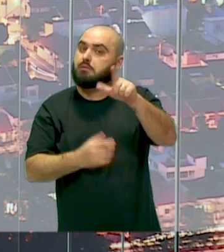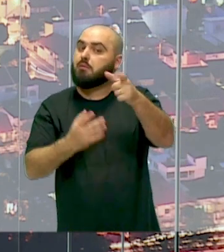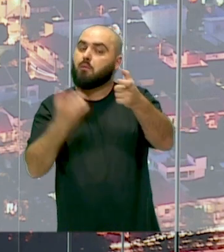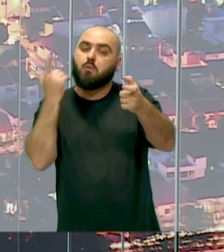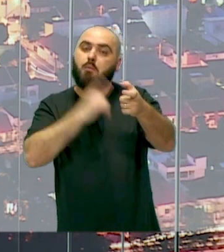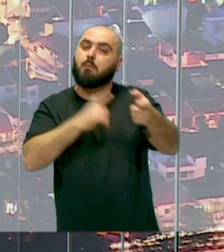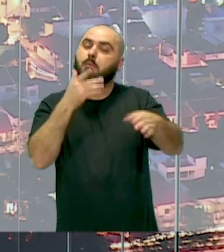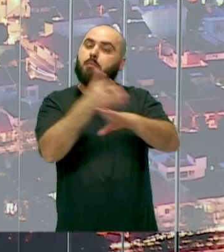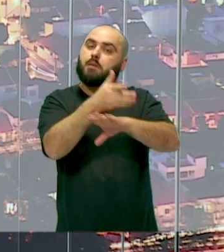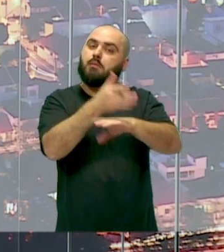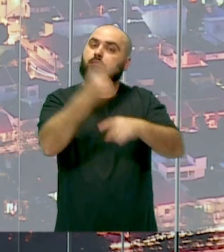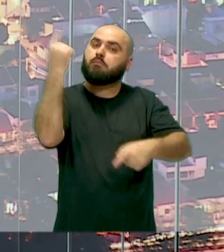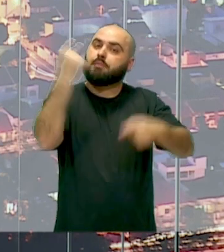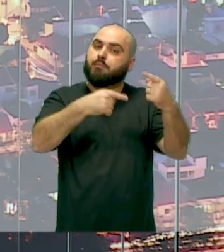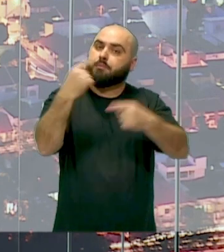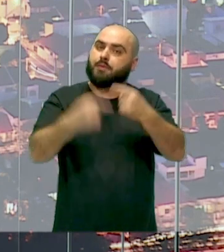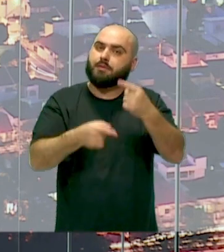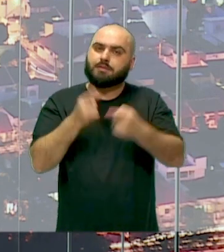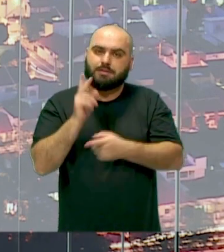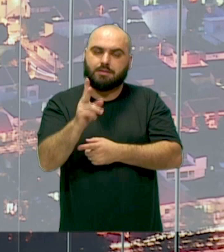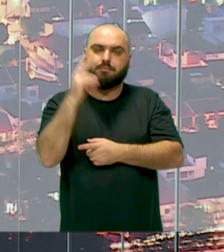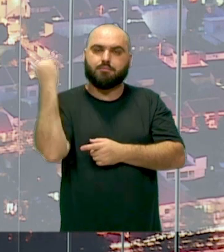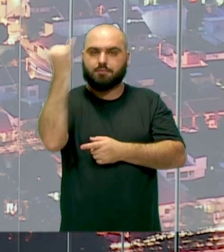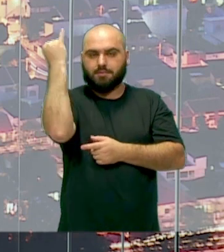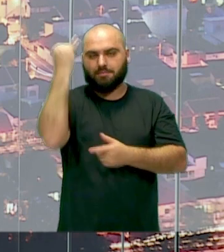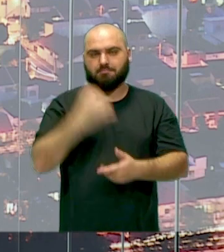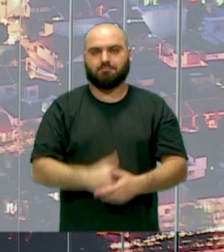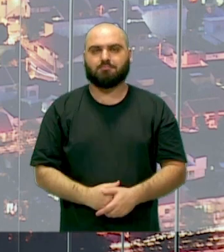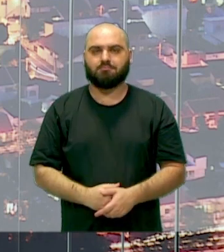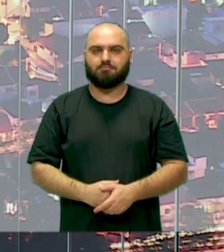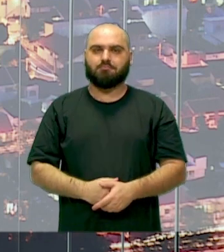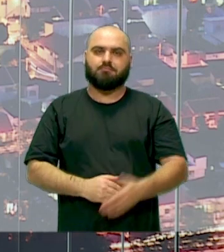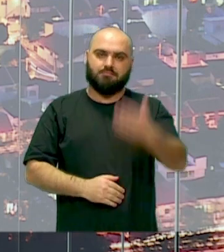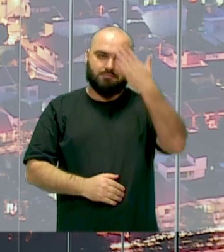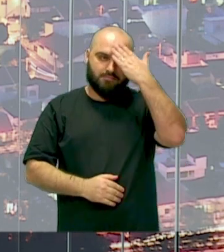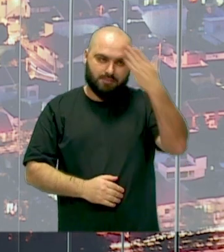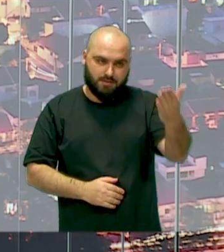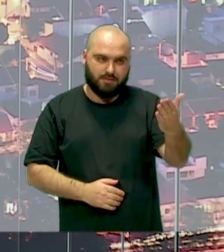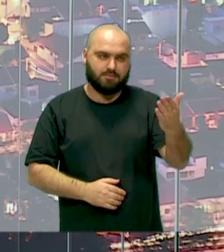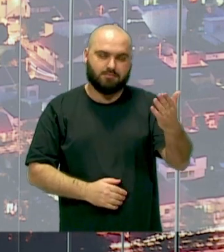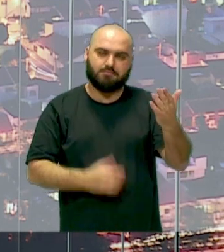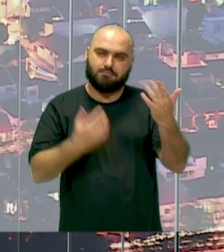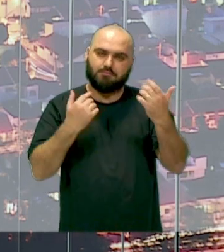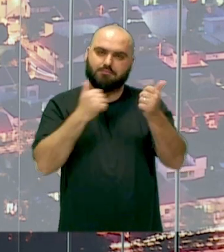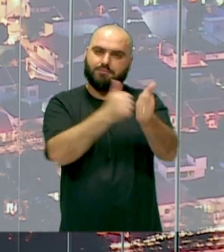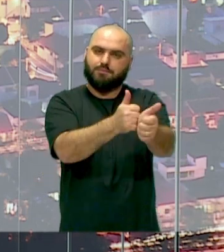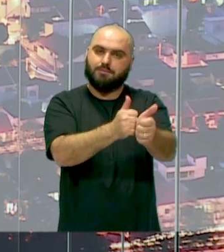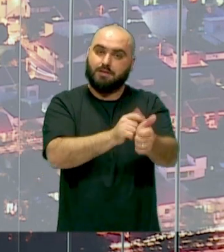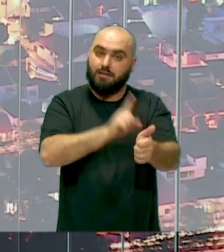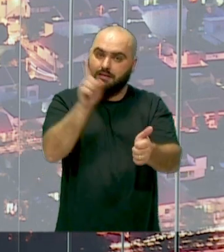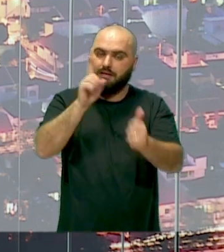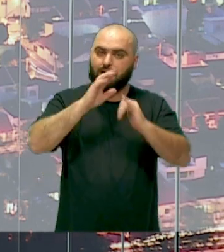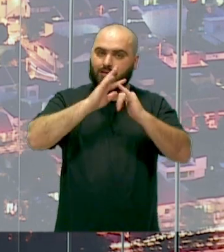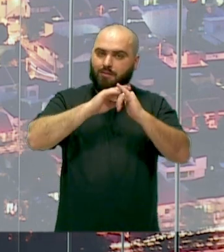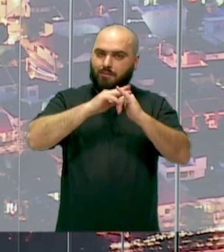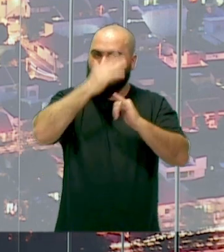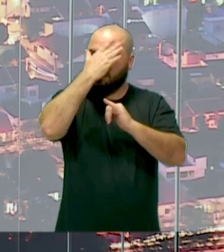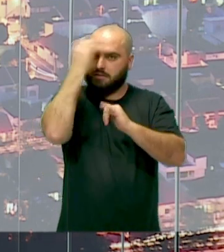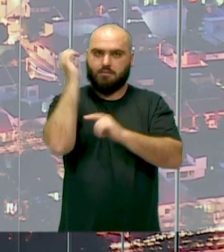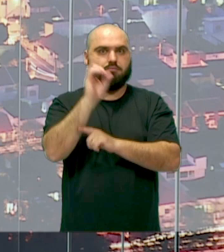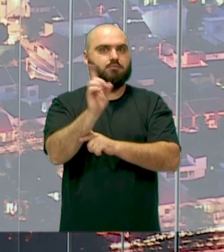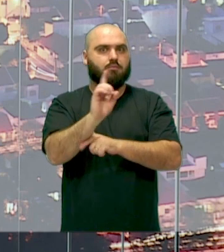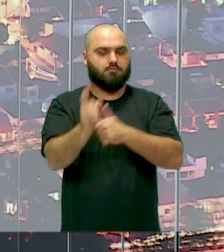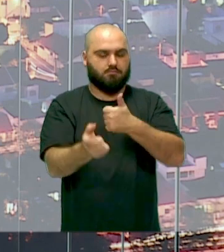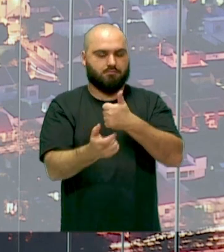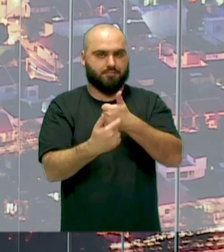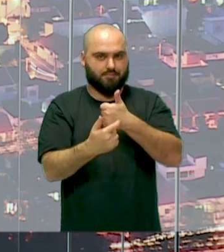dessas discussões que são sempre benéficas. E obrigada por nos acompanhar. Lá no YouTube, não se esqueça, tá? Curta